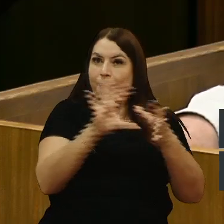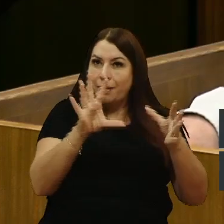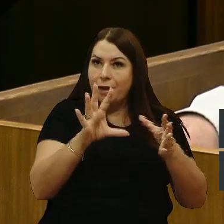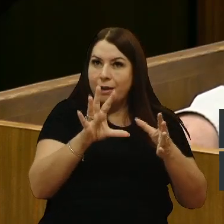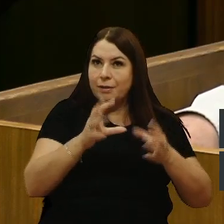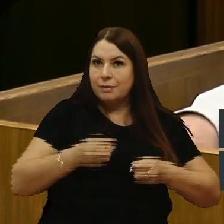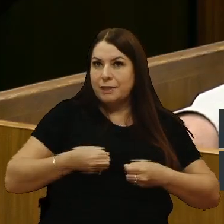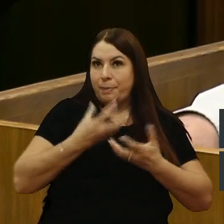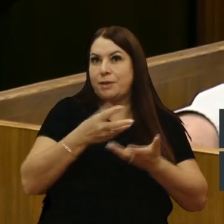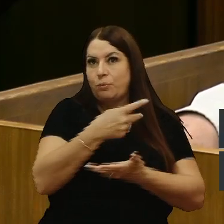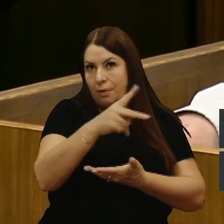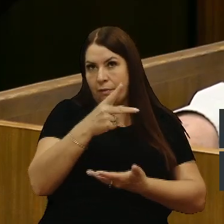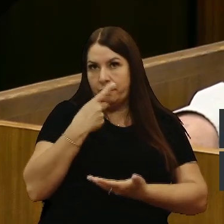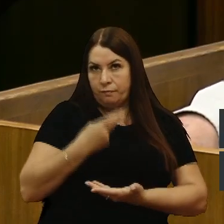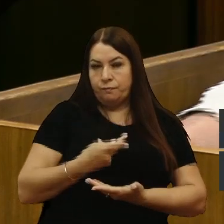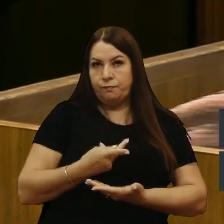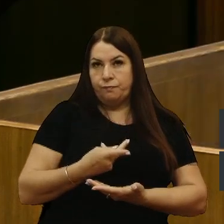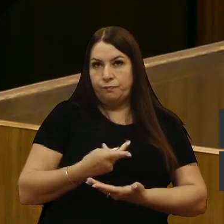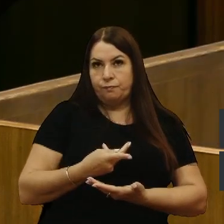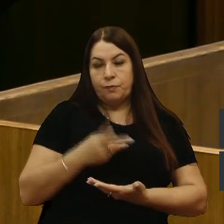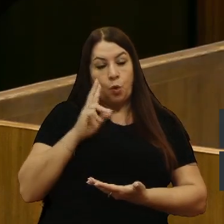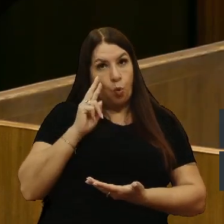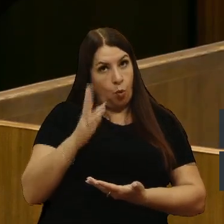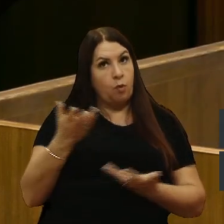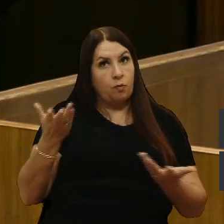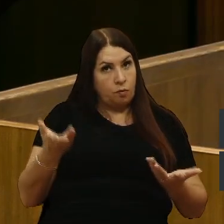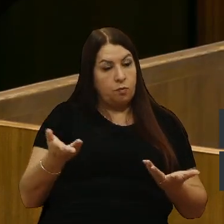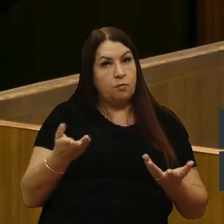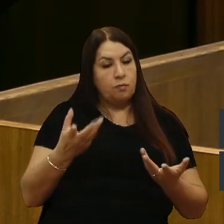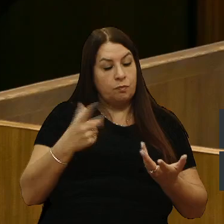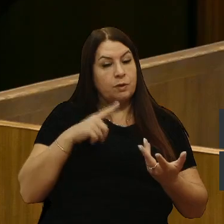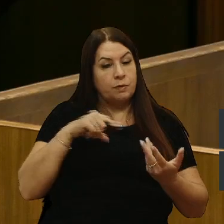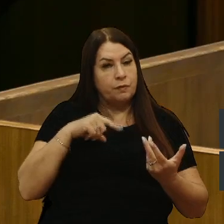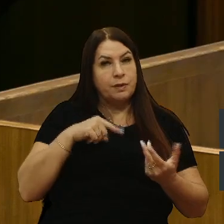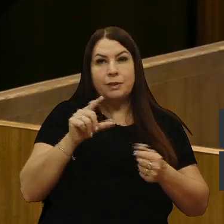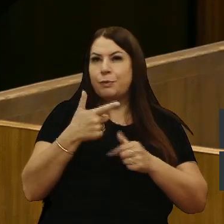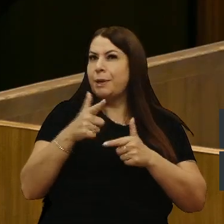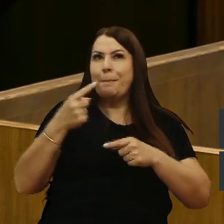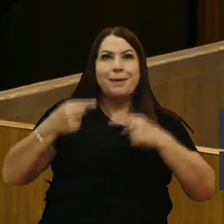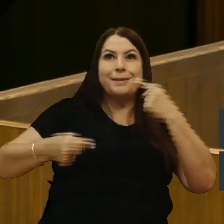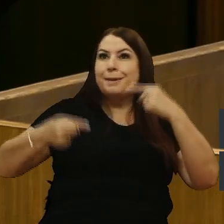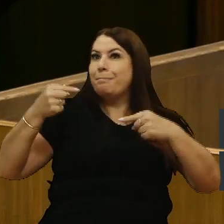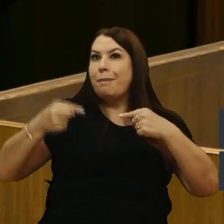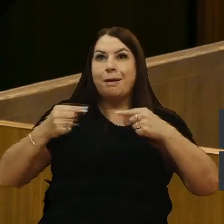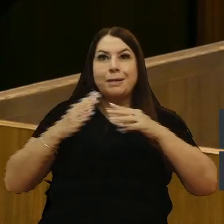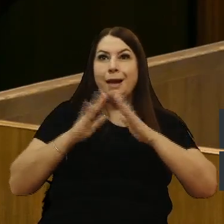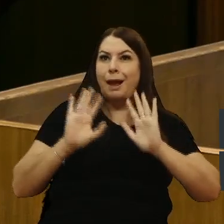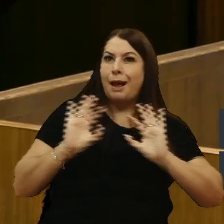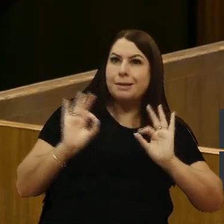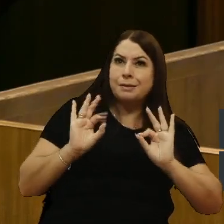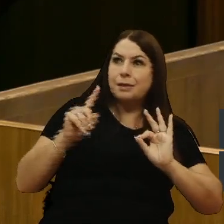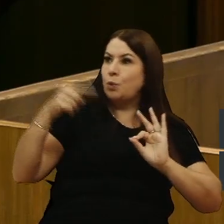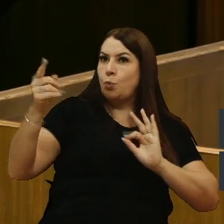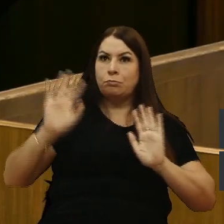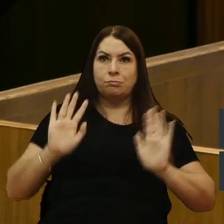se pronunciar. Olha onde nós estamos chegando, não haverá mais debates nessa casa e em nenhuma